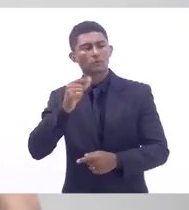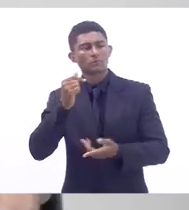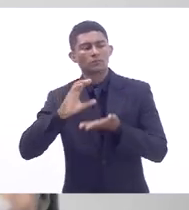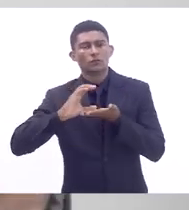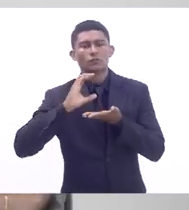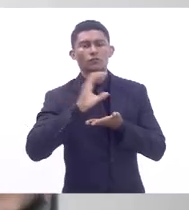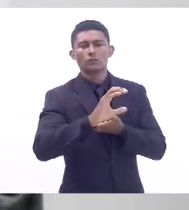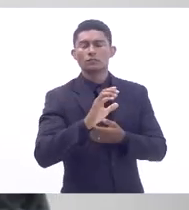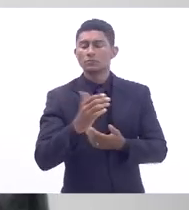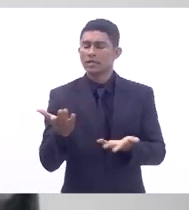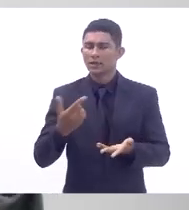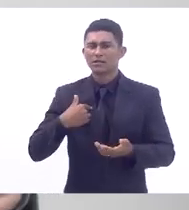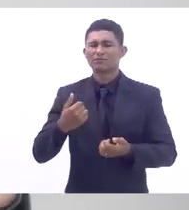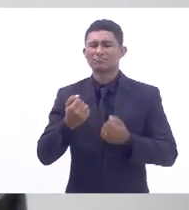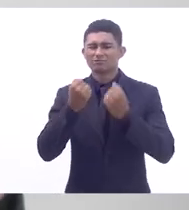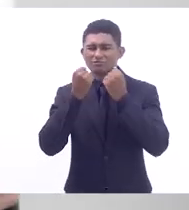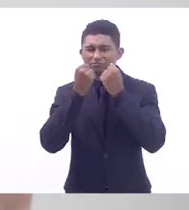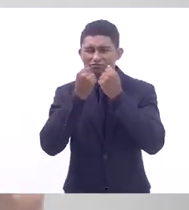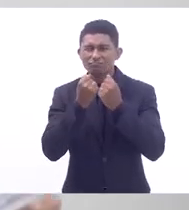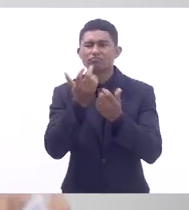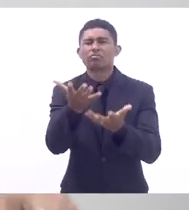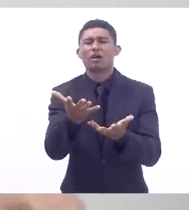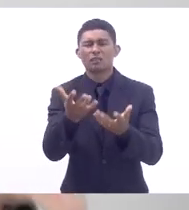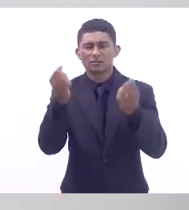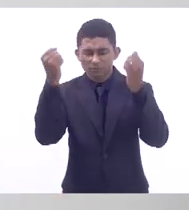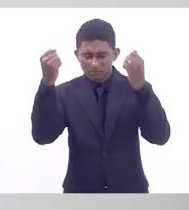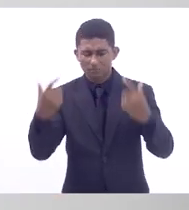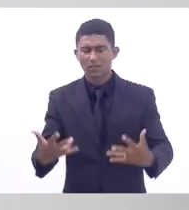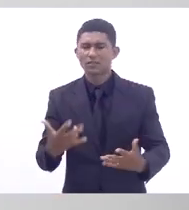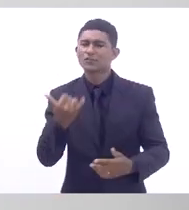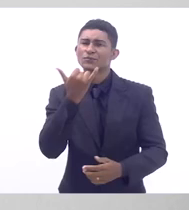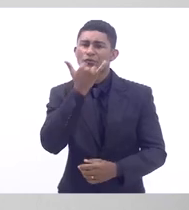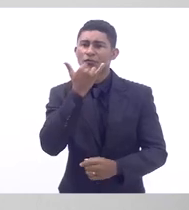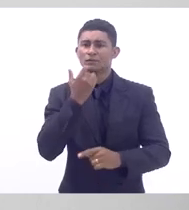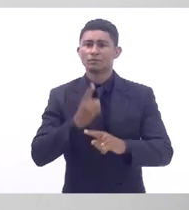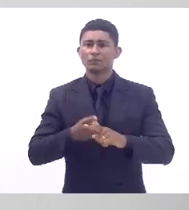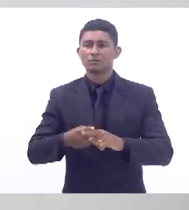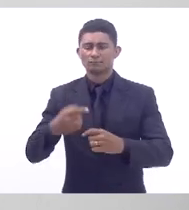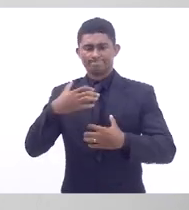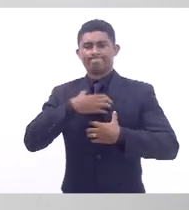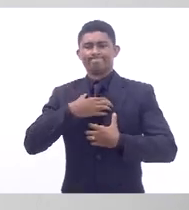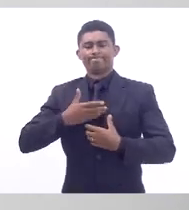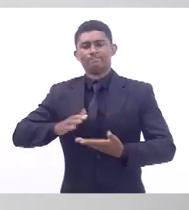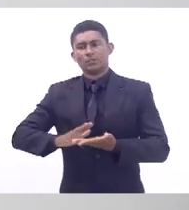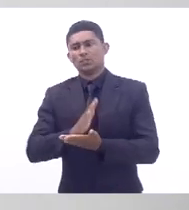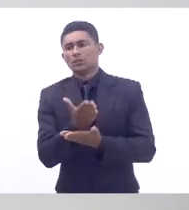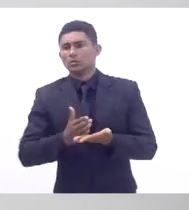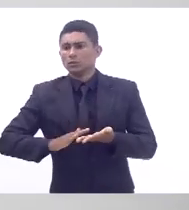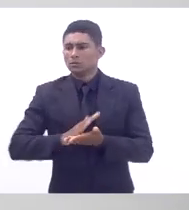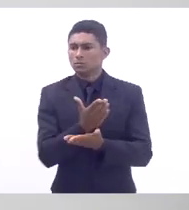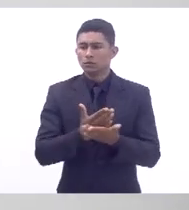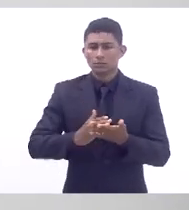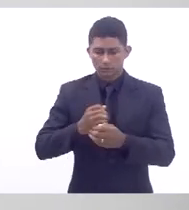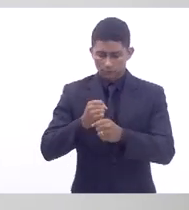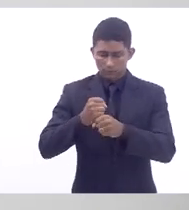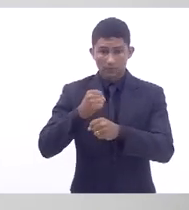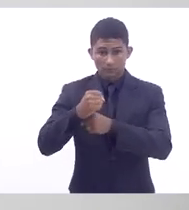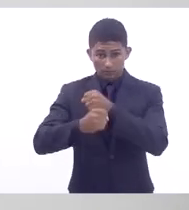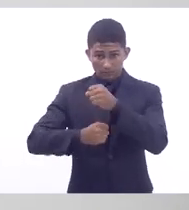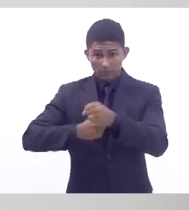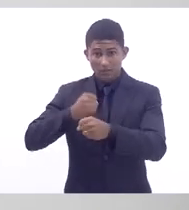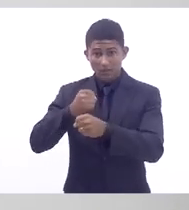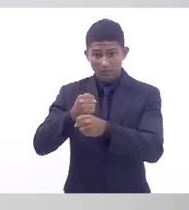desculpem assim até o desabafo é porque realmente a gente está incomodado porque a gente vai chegando no período que ainda não é final do ano mas que